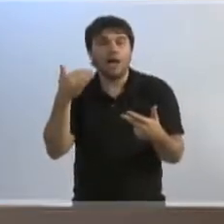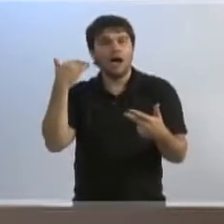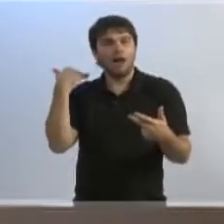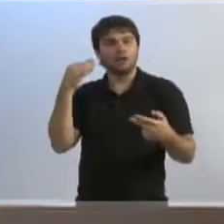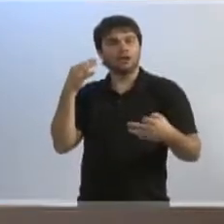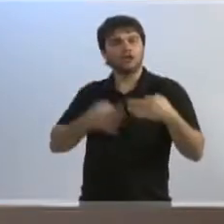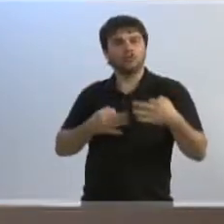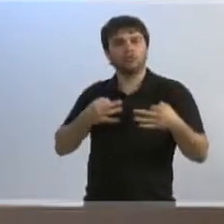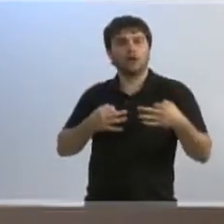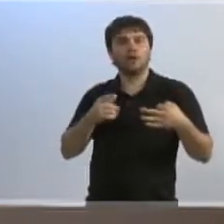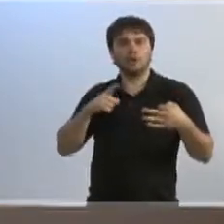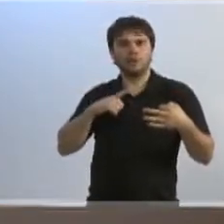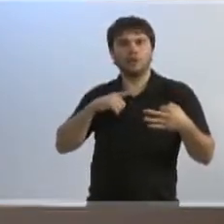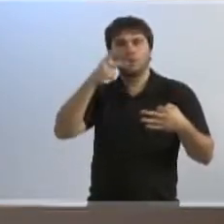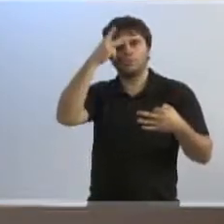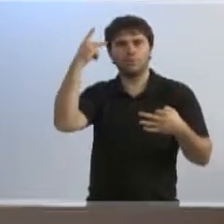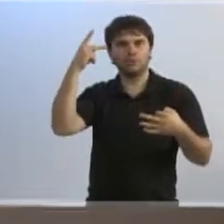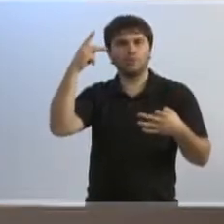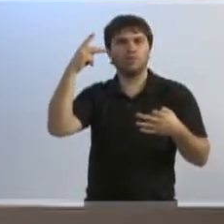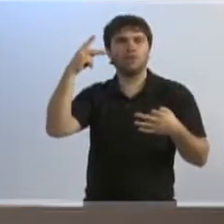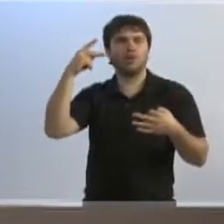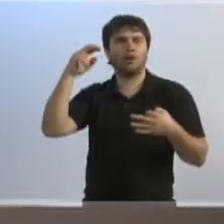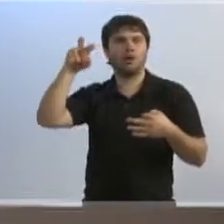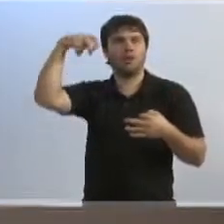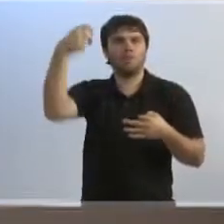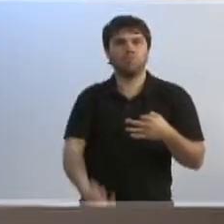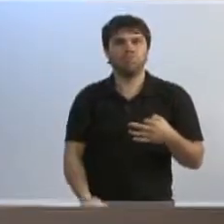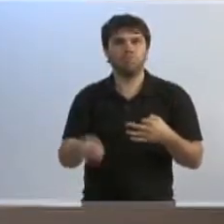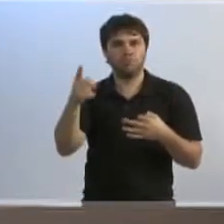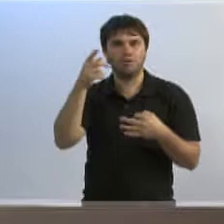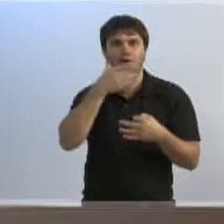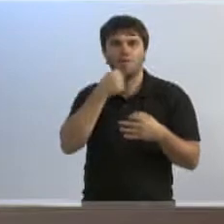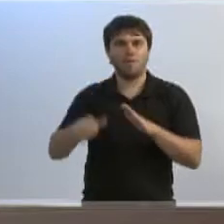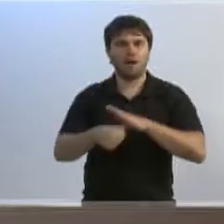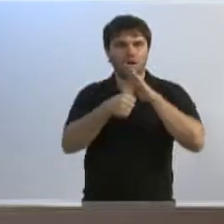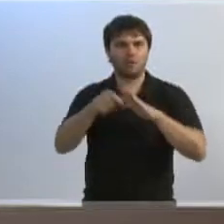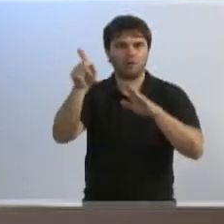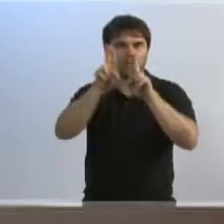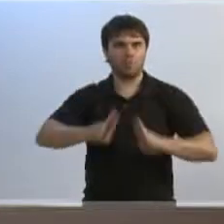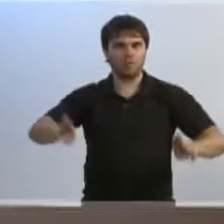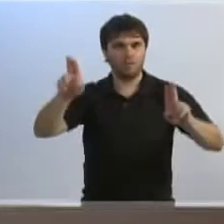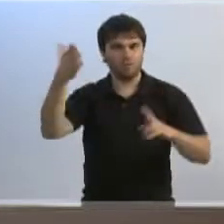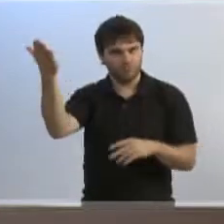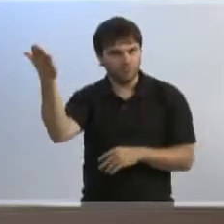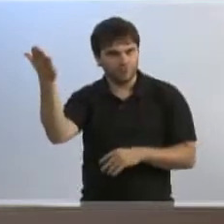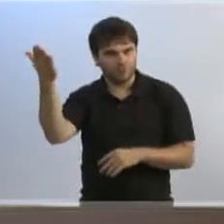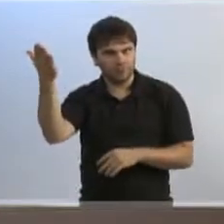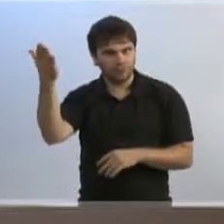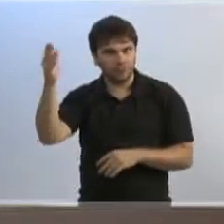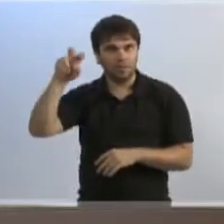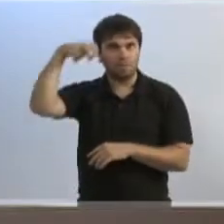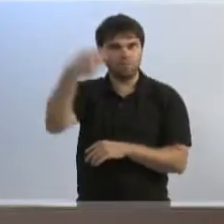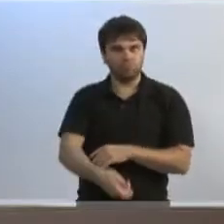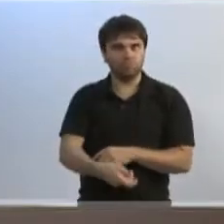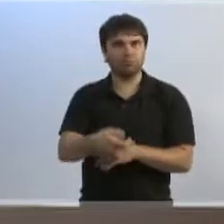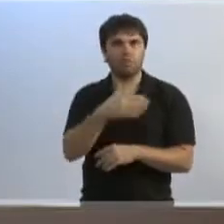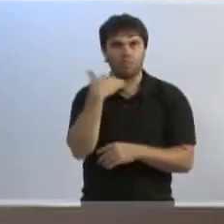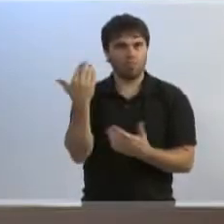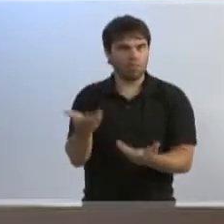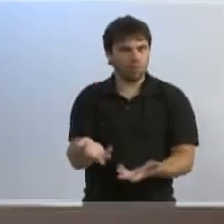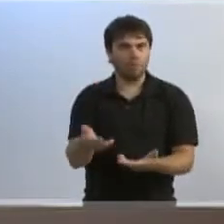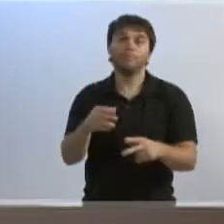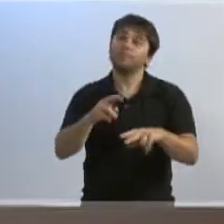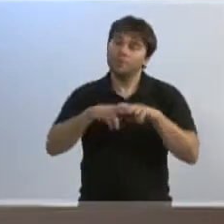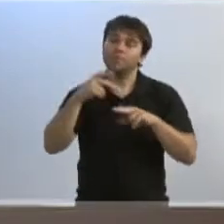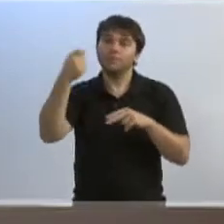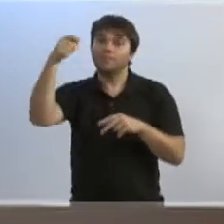um suicídio. Se comenta muito isso aí agora, né? Do diretor da UFSC. Então é assim, ó, nós temos que ter muito cuidado. E também nós temos